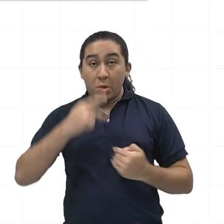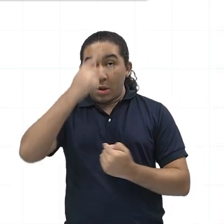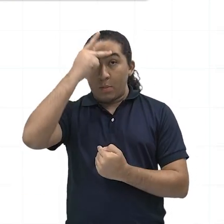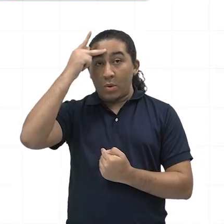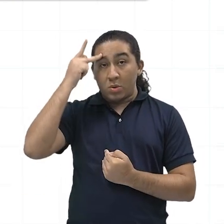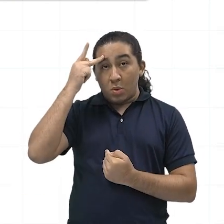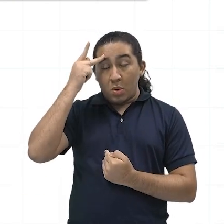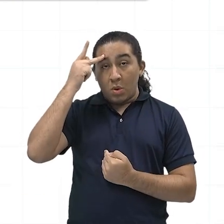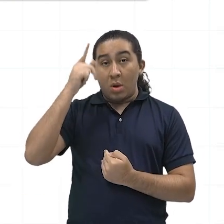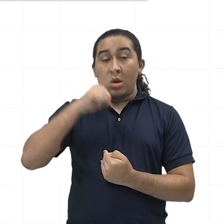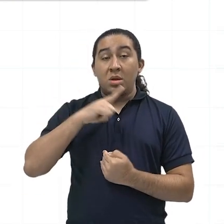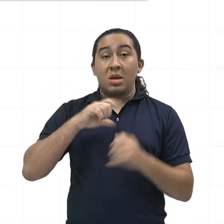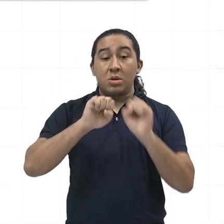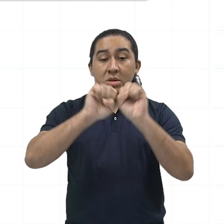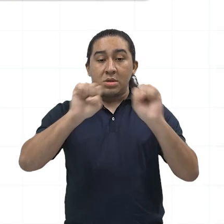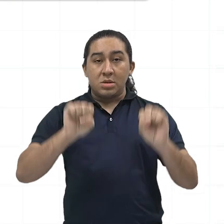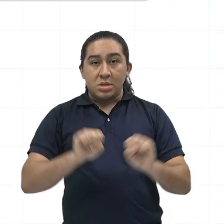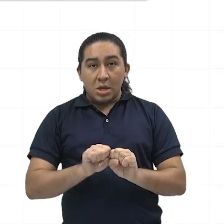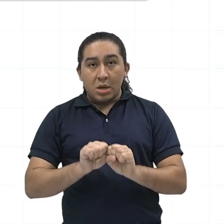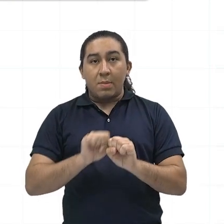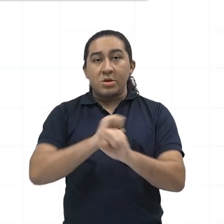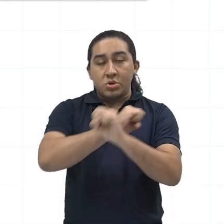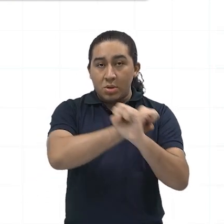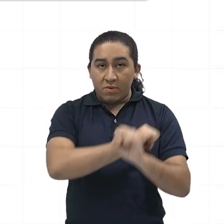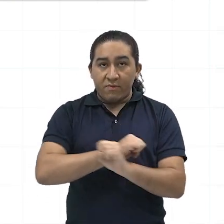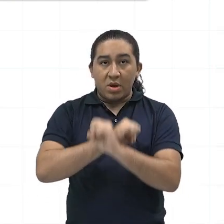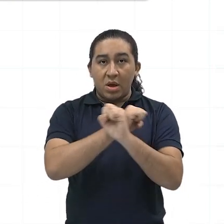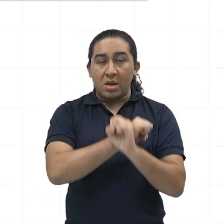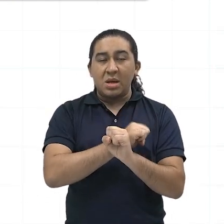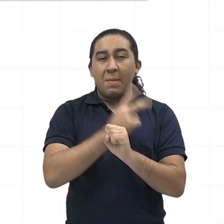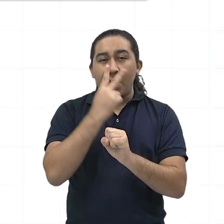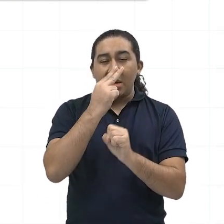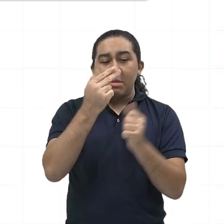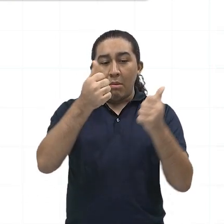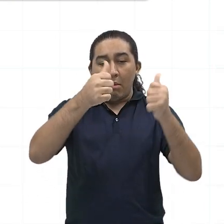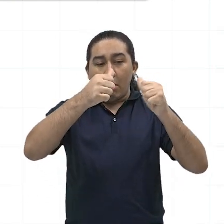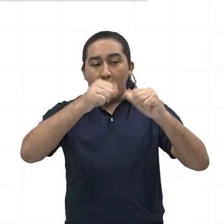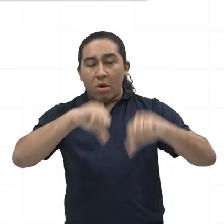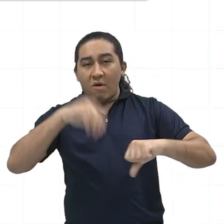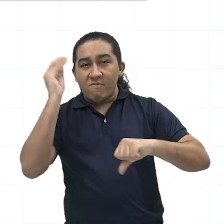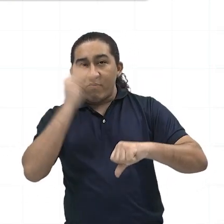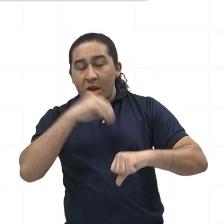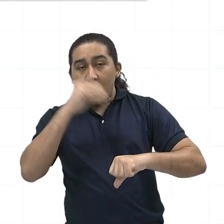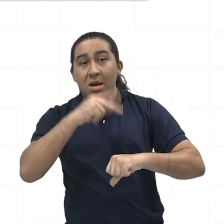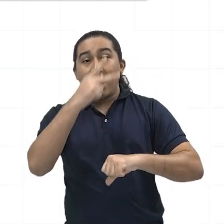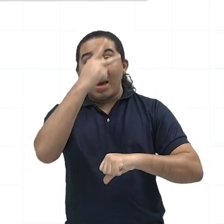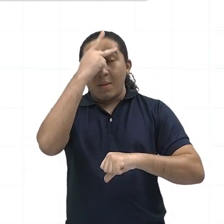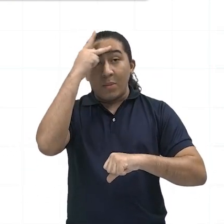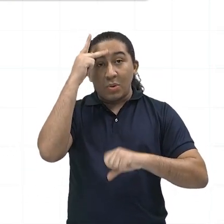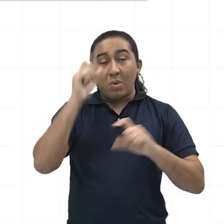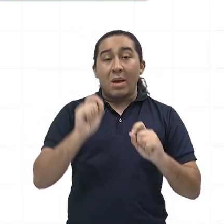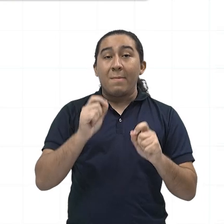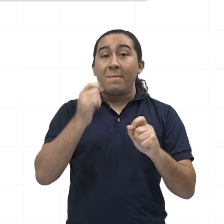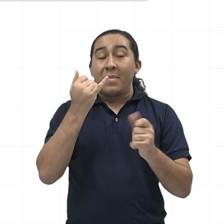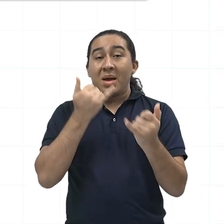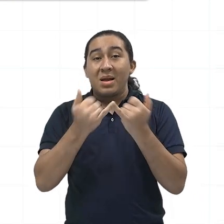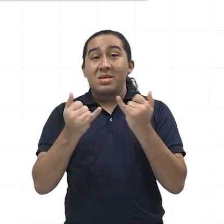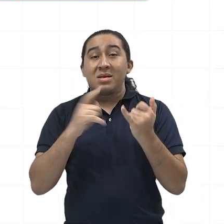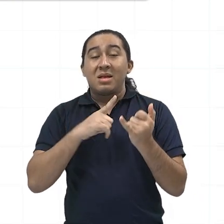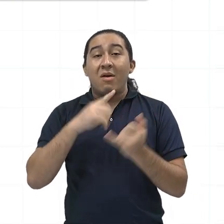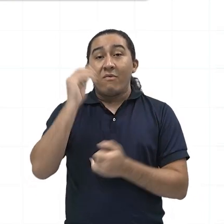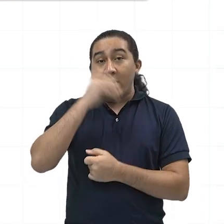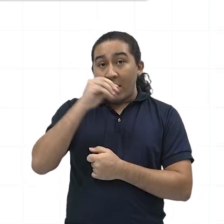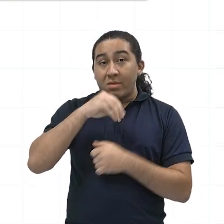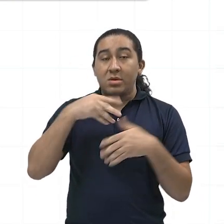o enfraquece, deixando a pessoa mais vulnerável ao desenvolvimento de doenças oportunistas. Como ocorre isso,